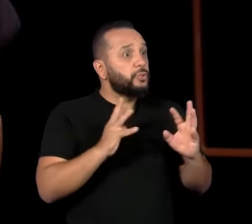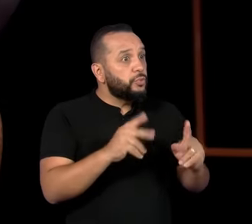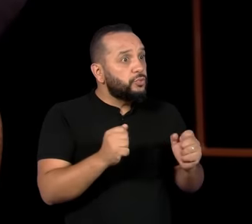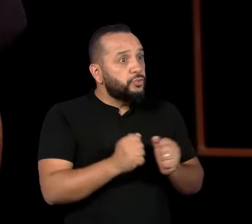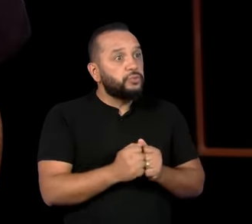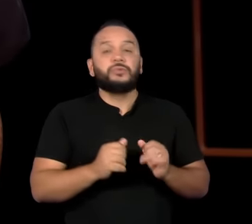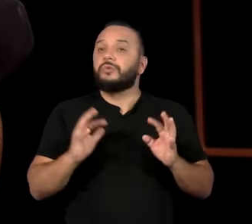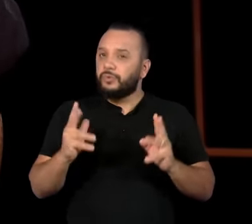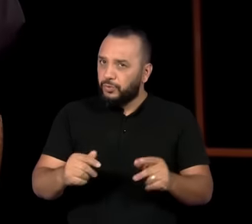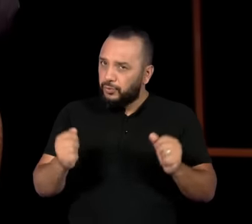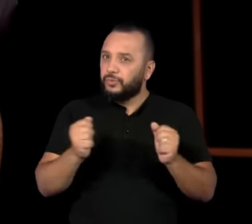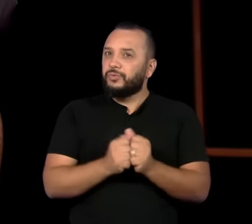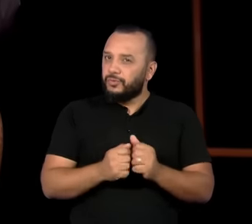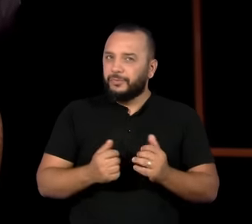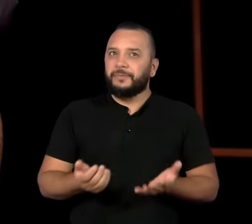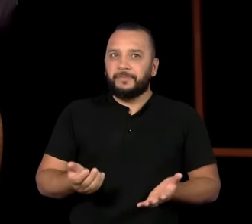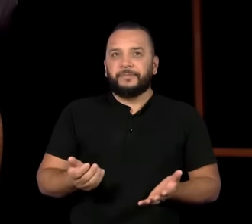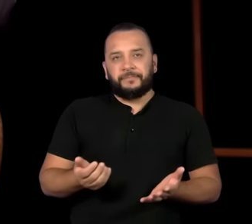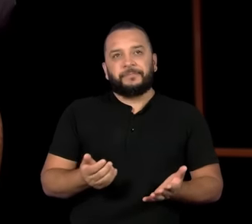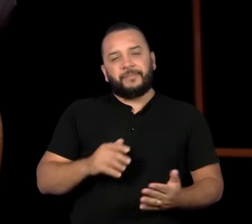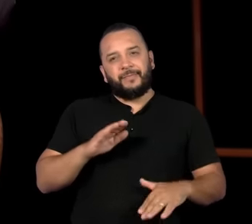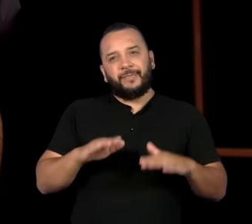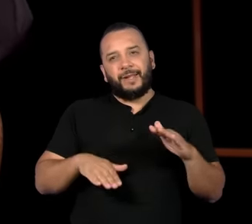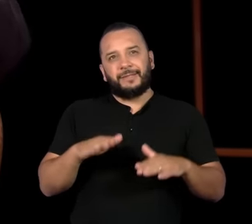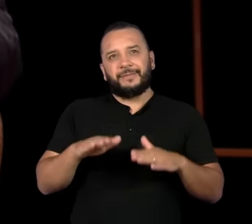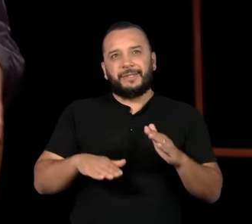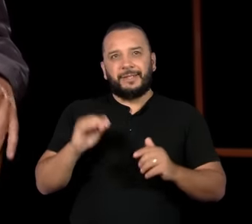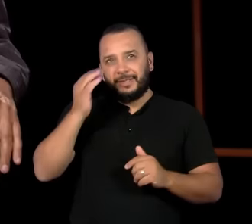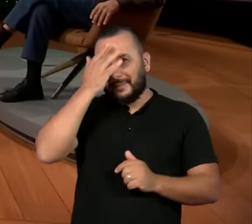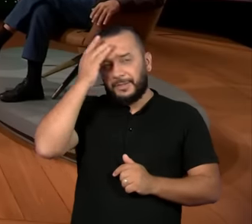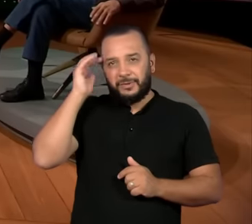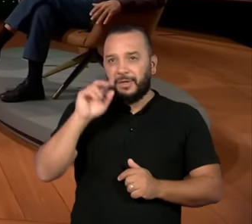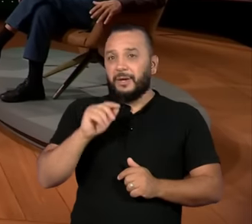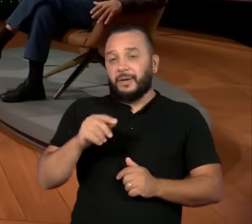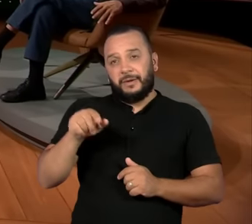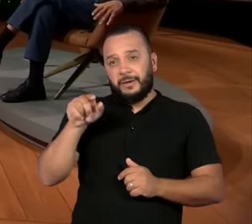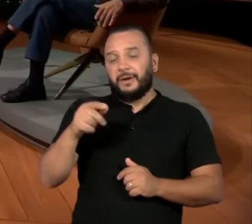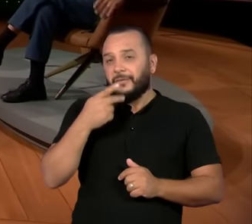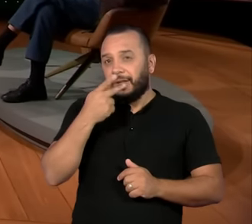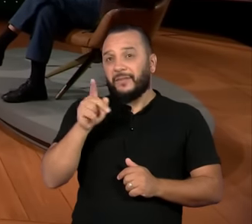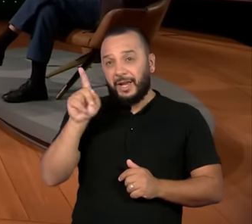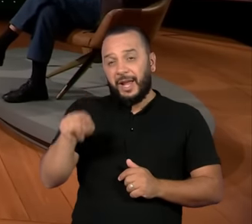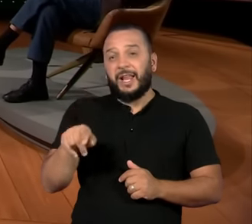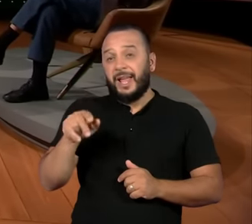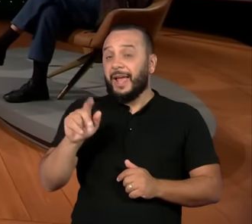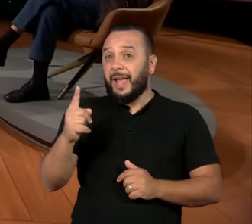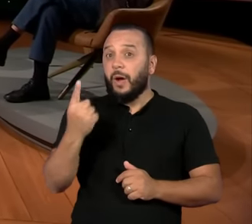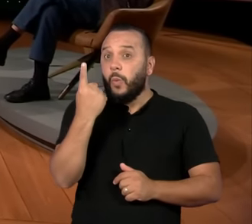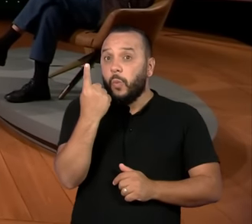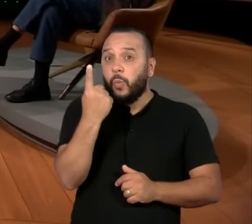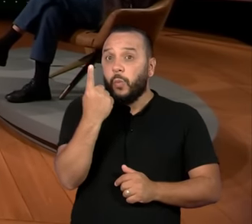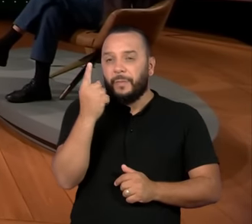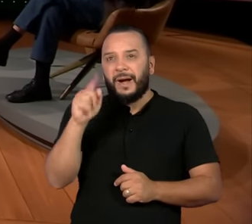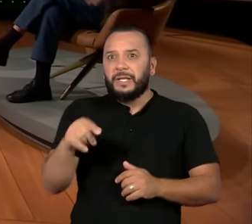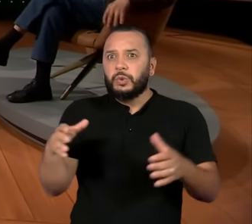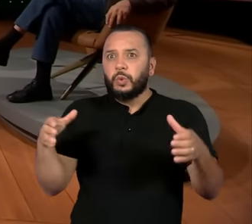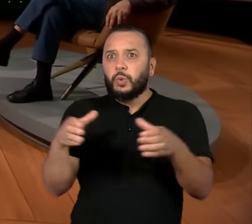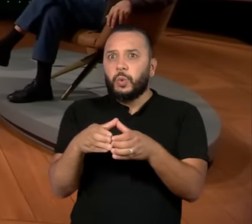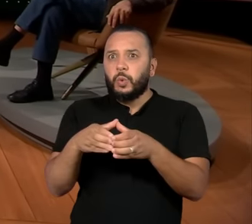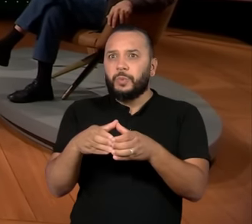ao mesmo. Ele tocava uma música e, em alguns momentos, ele era chamado de o homem banda ou o homem jazz.